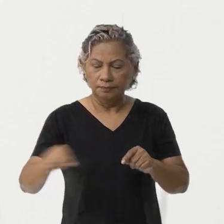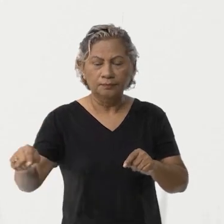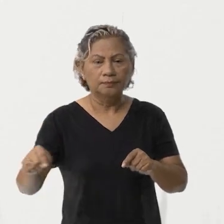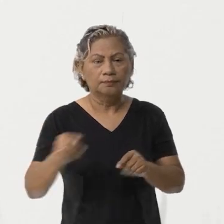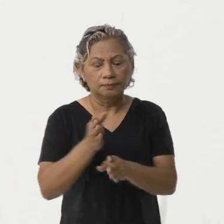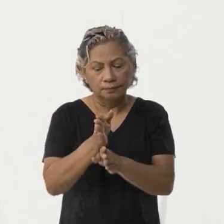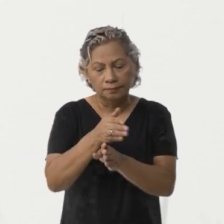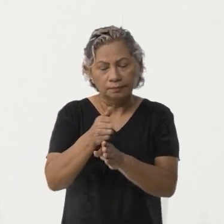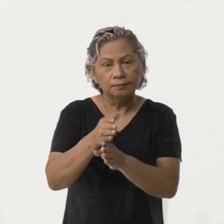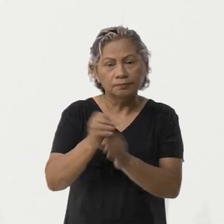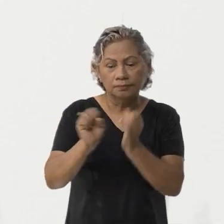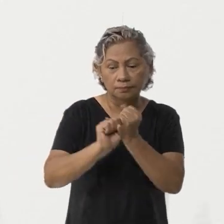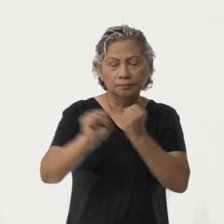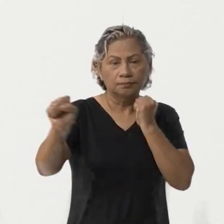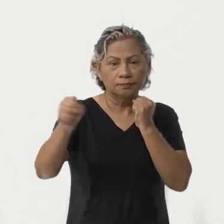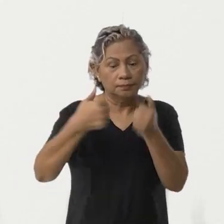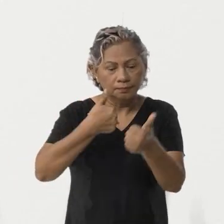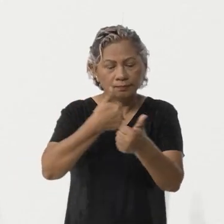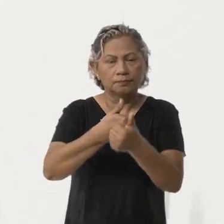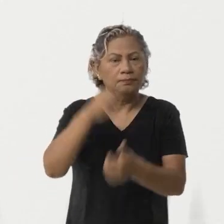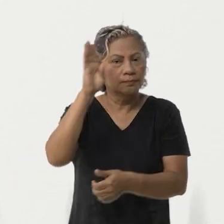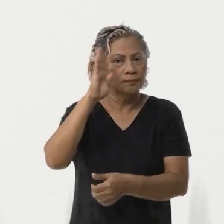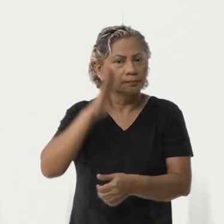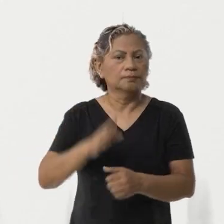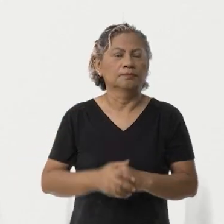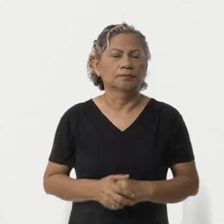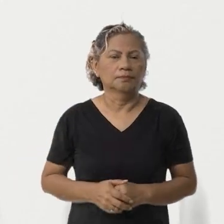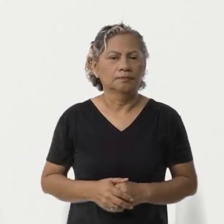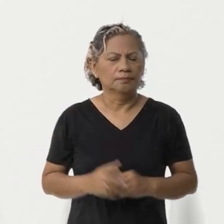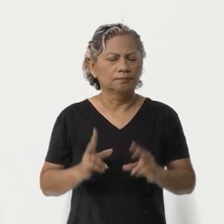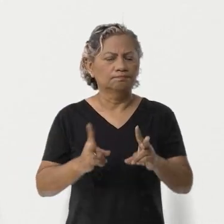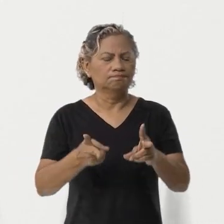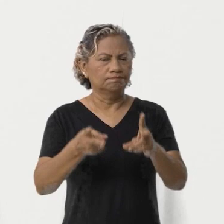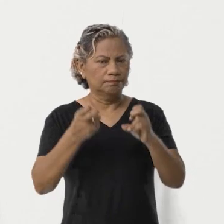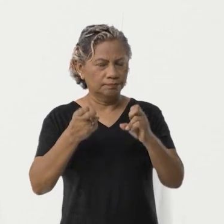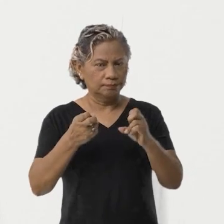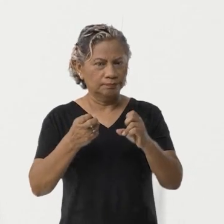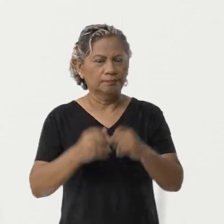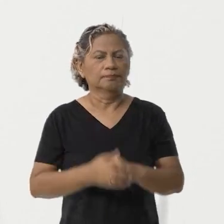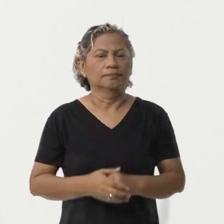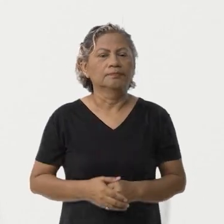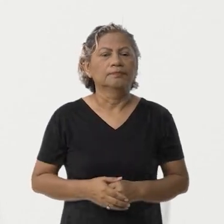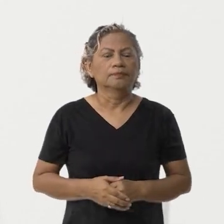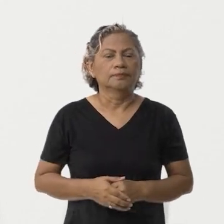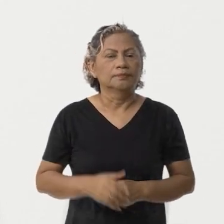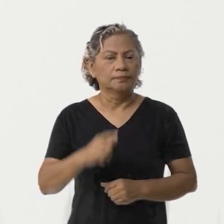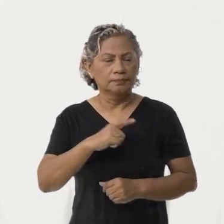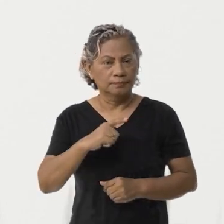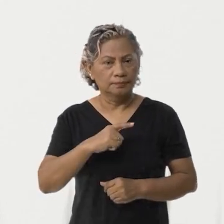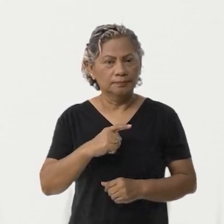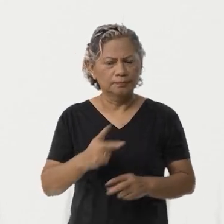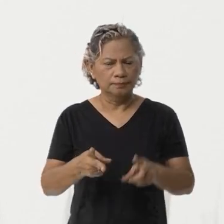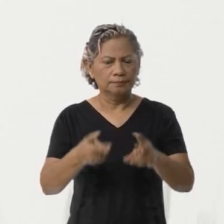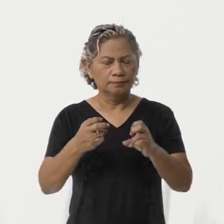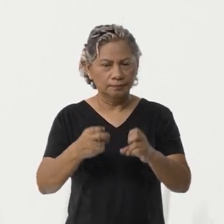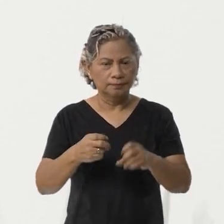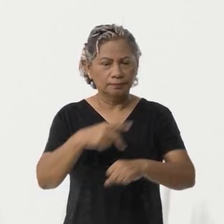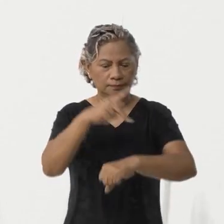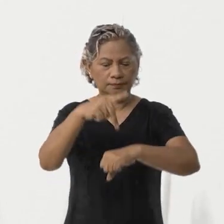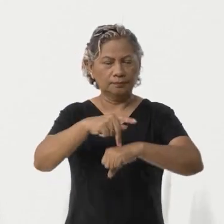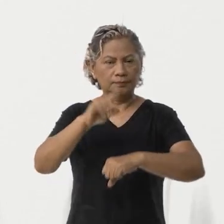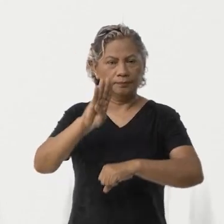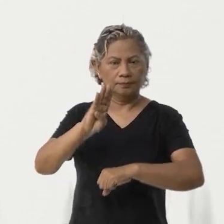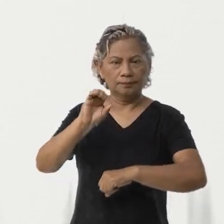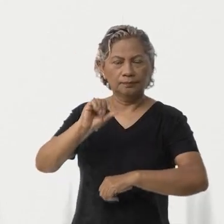o país com a maior fronteira com o Brasil? Eu vou lá e vou verificar que é a Bolívia. A Bolívia tem a maior